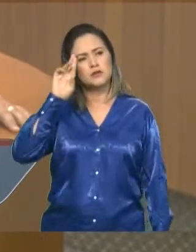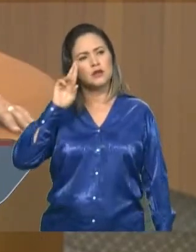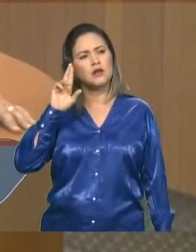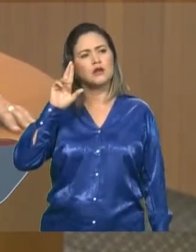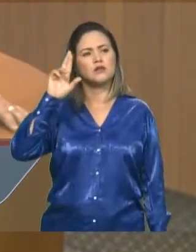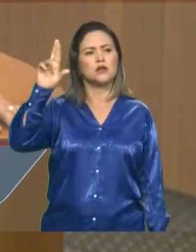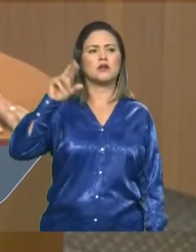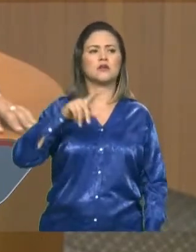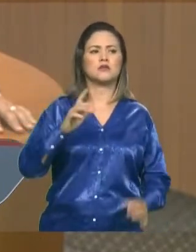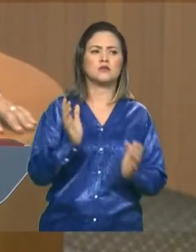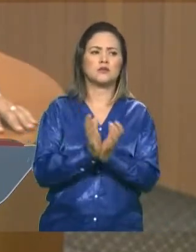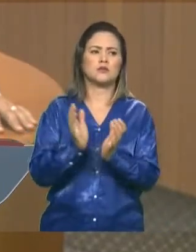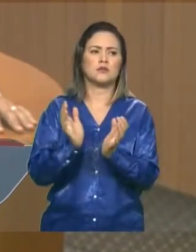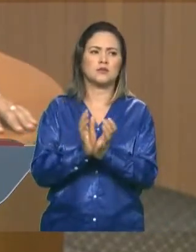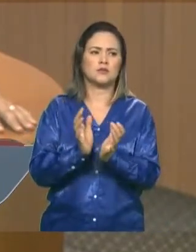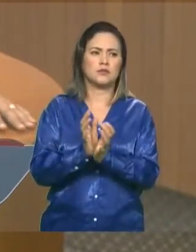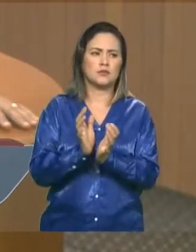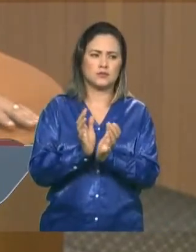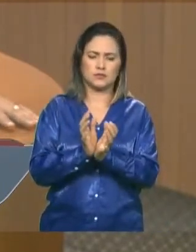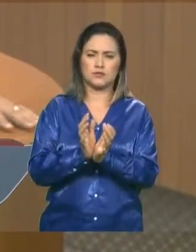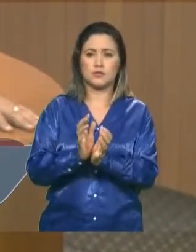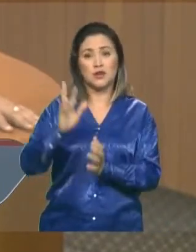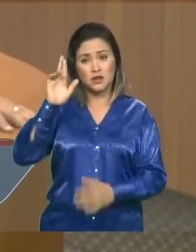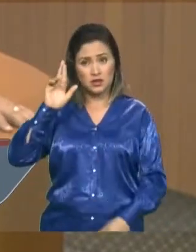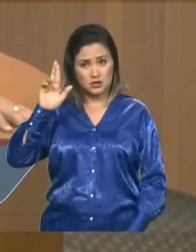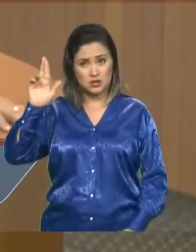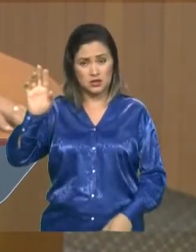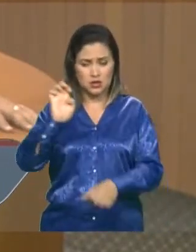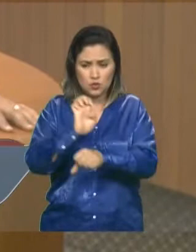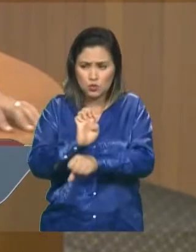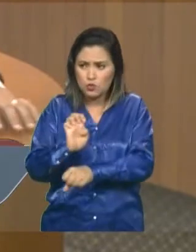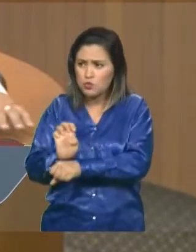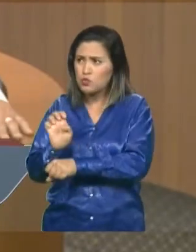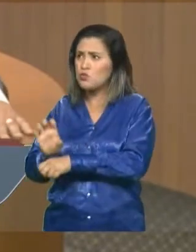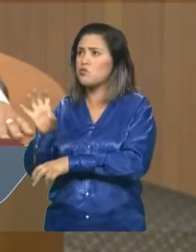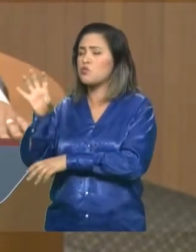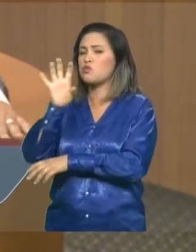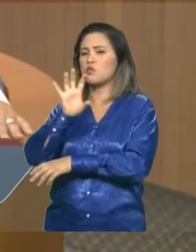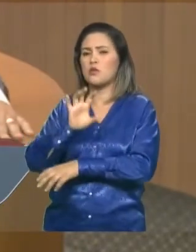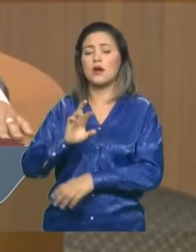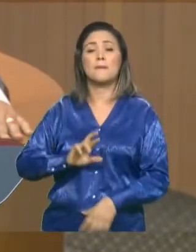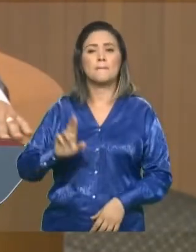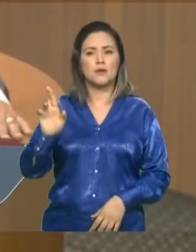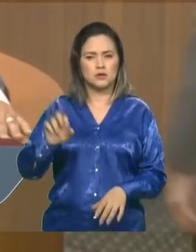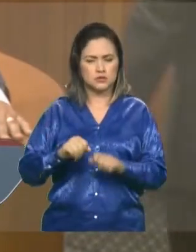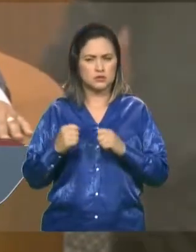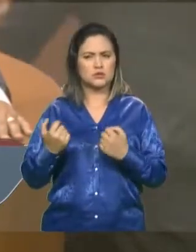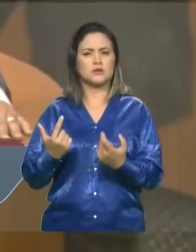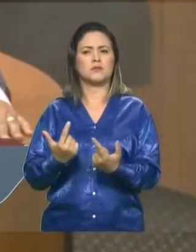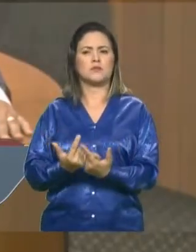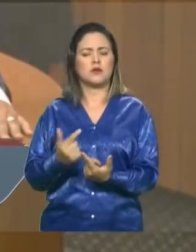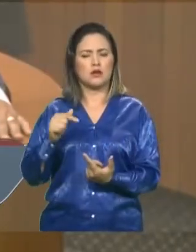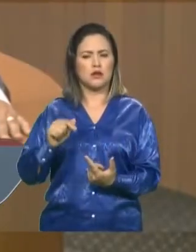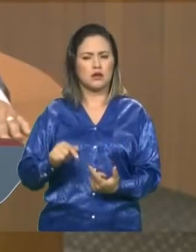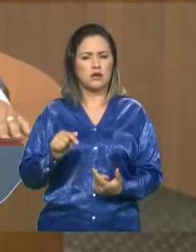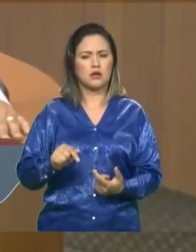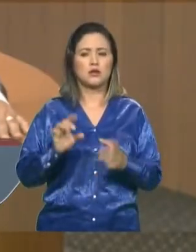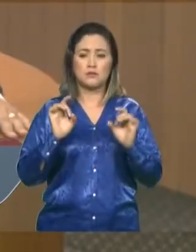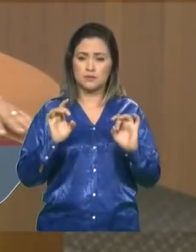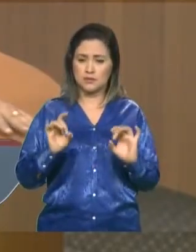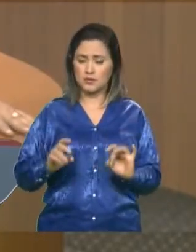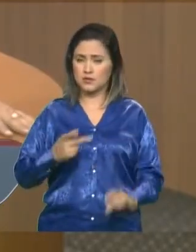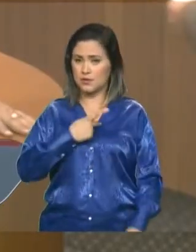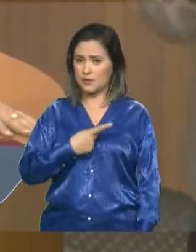partidos. Lideranças de todo o estado, uma grande representação da Assembleia Legislativa e de modo muito especial o presidente